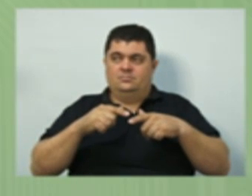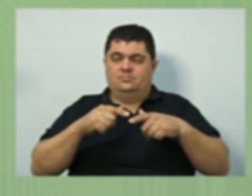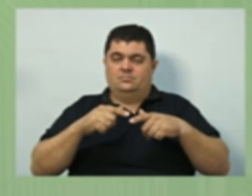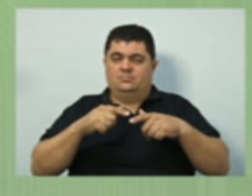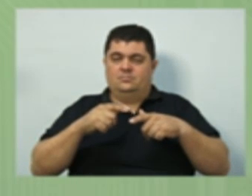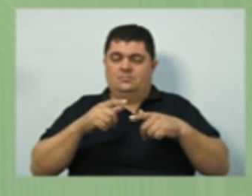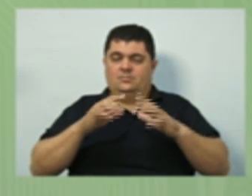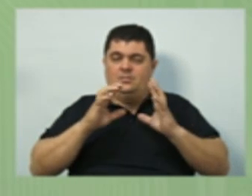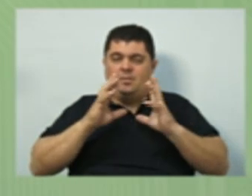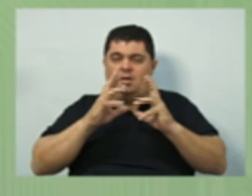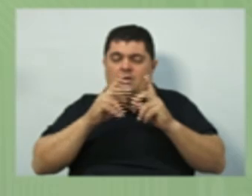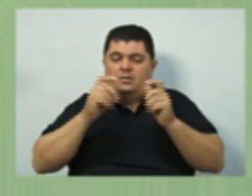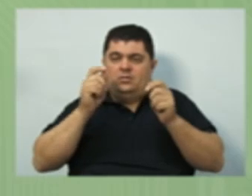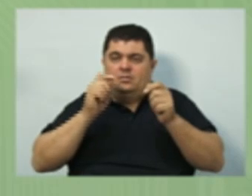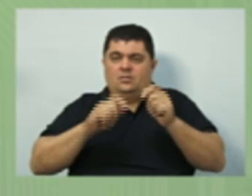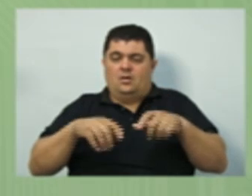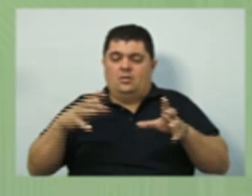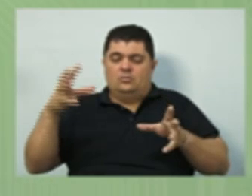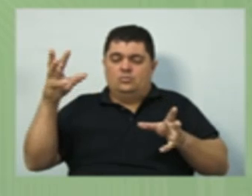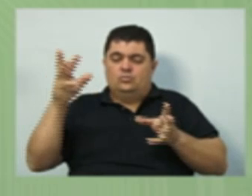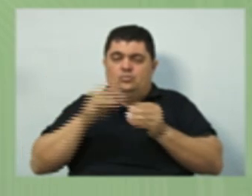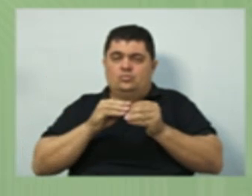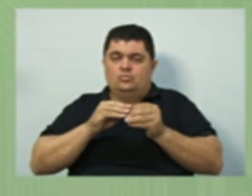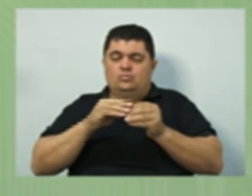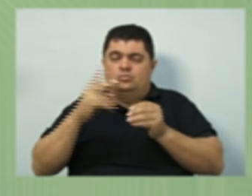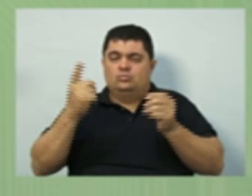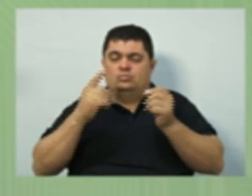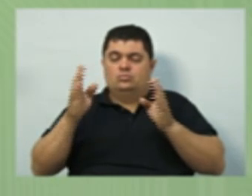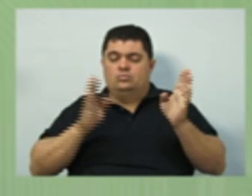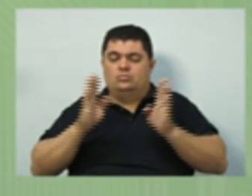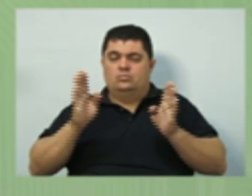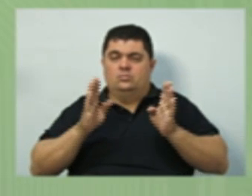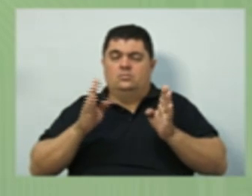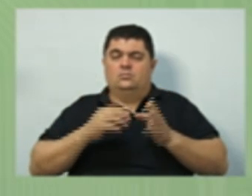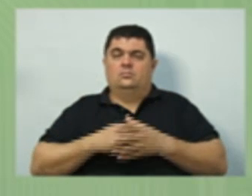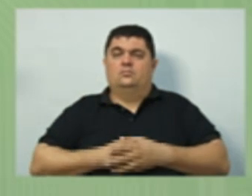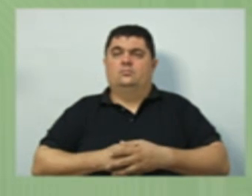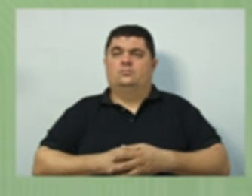nós somos capazes de unir esses dois elementos.